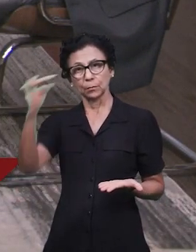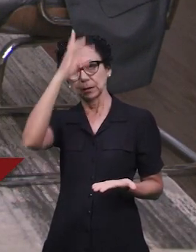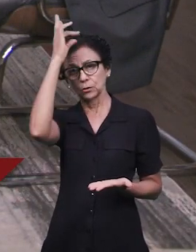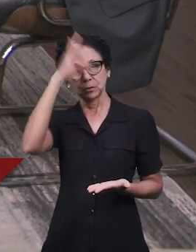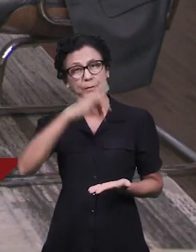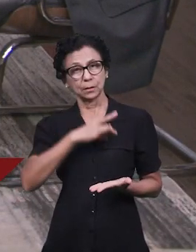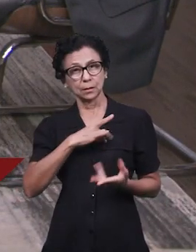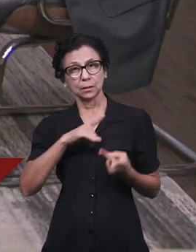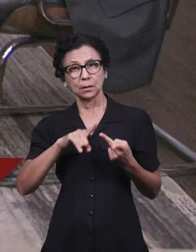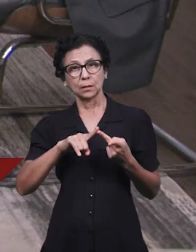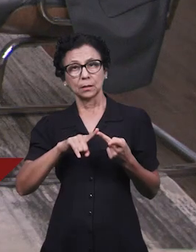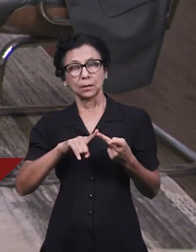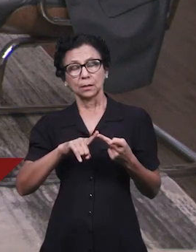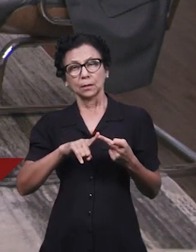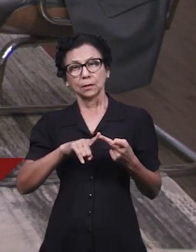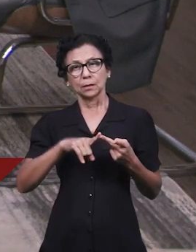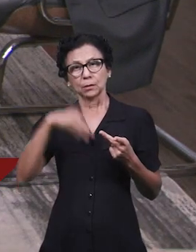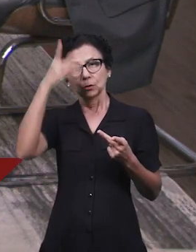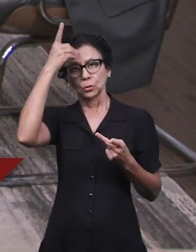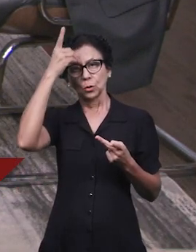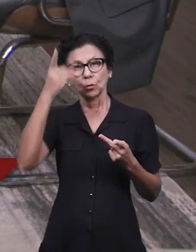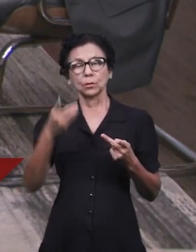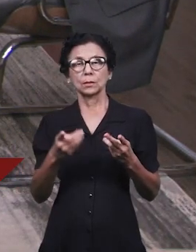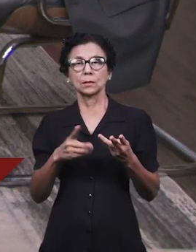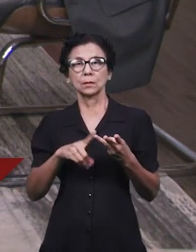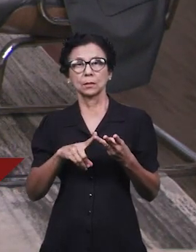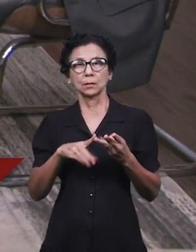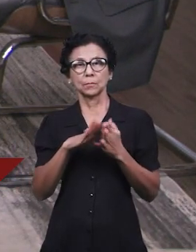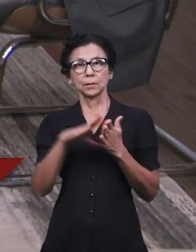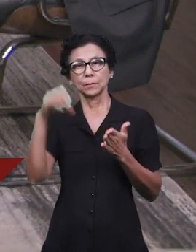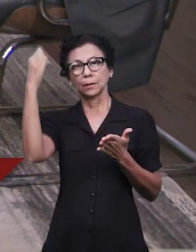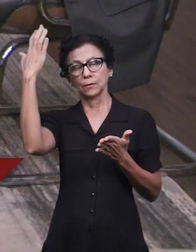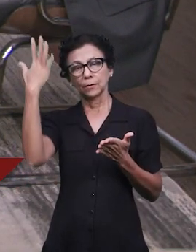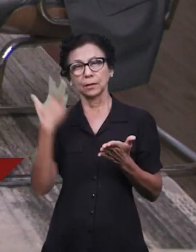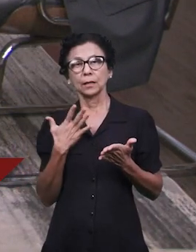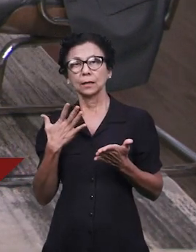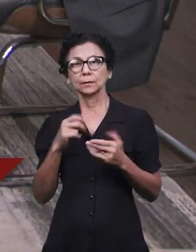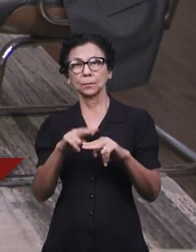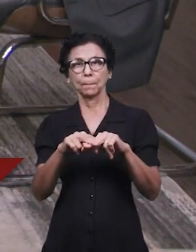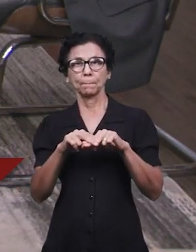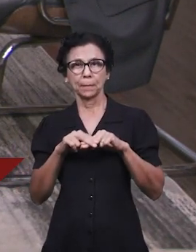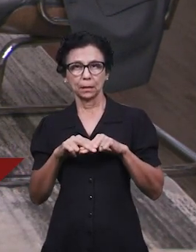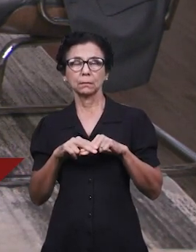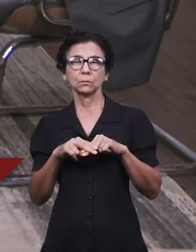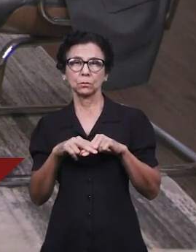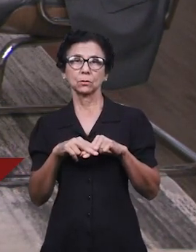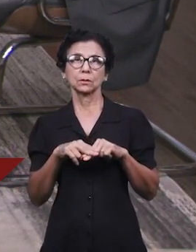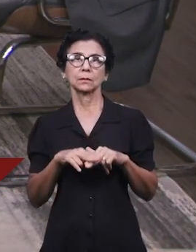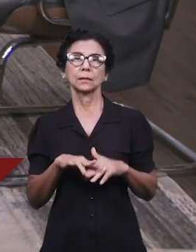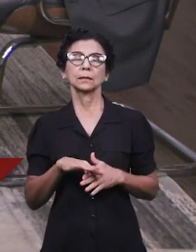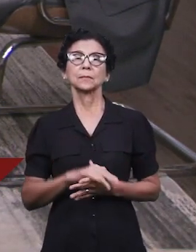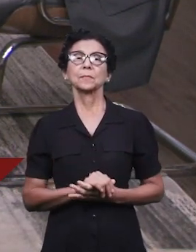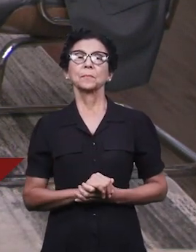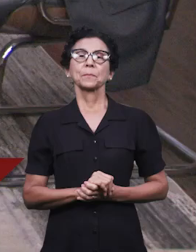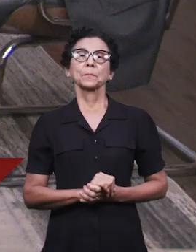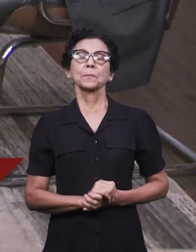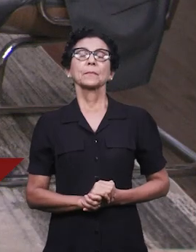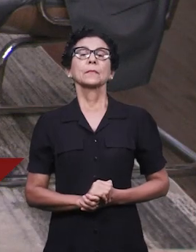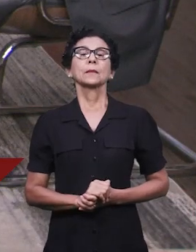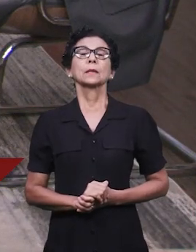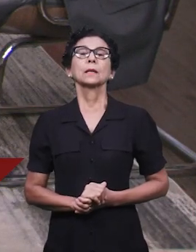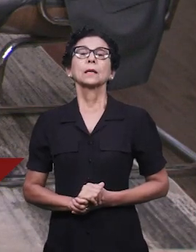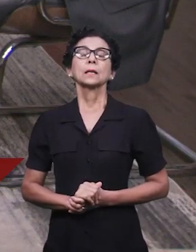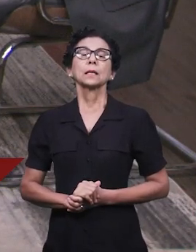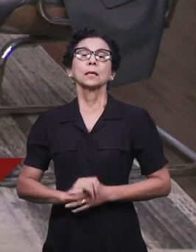são recursos, na verdade, que estão debaixo da ordenança de Deus para agir em favor do seu